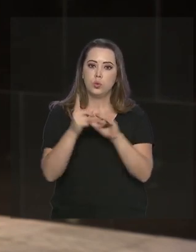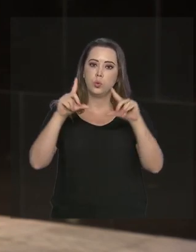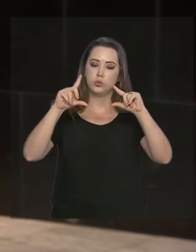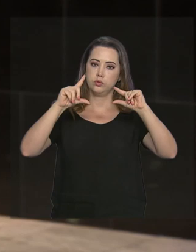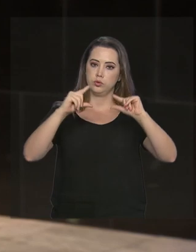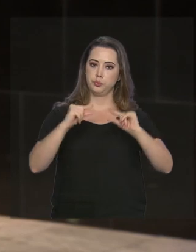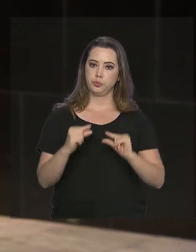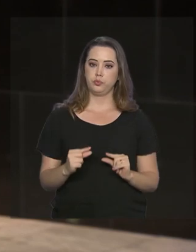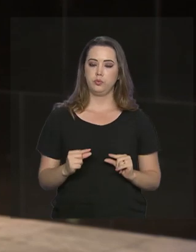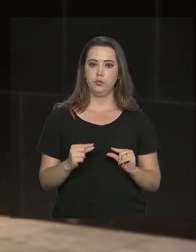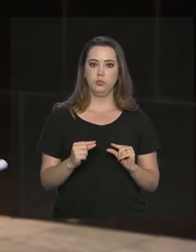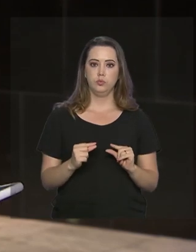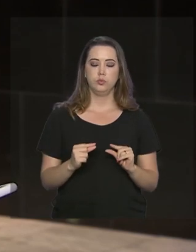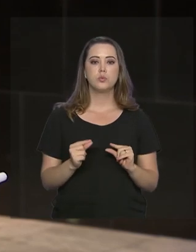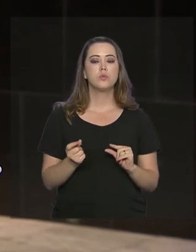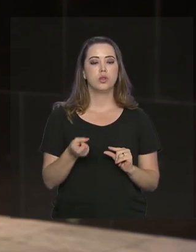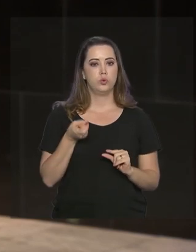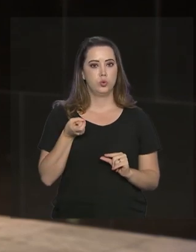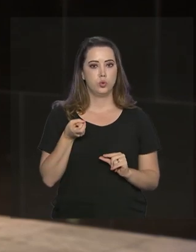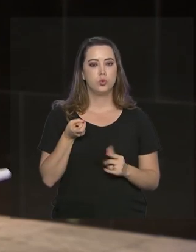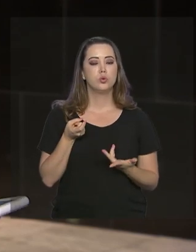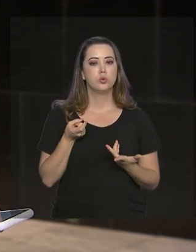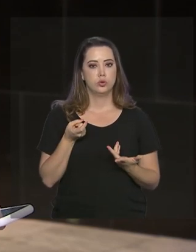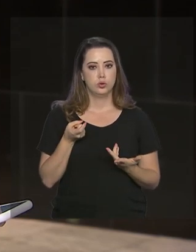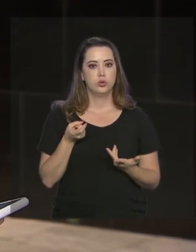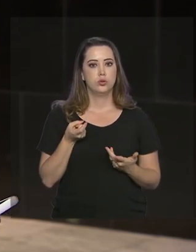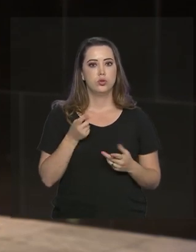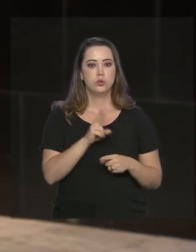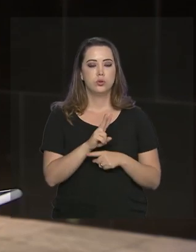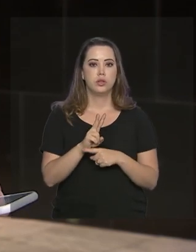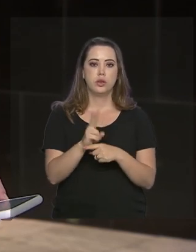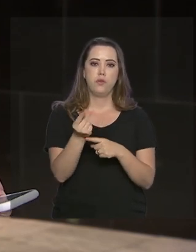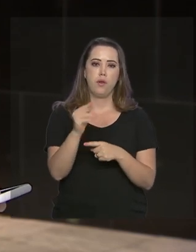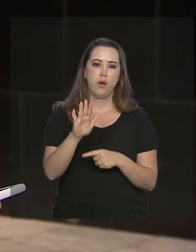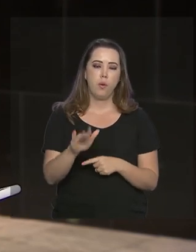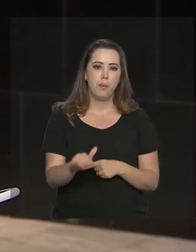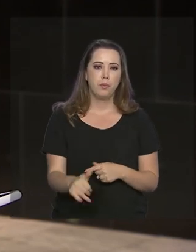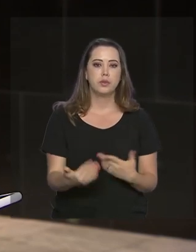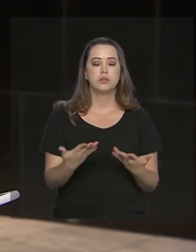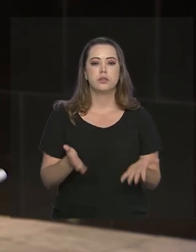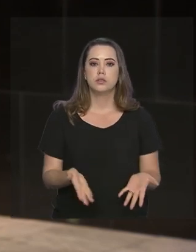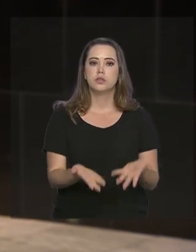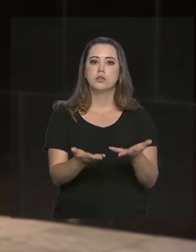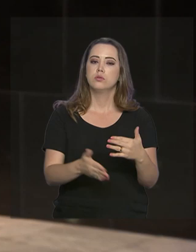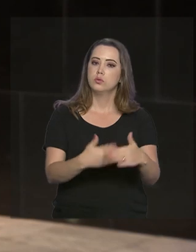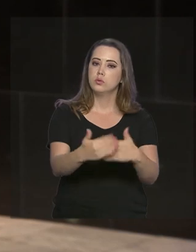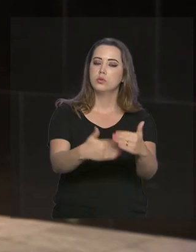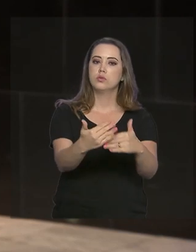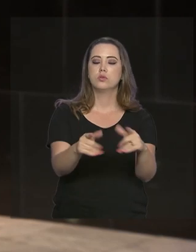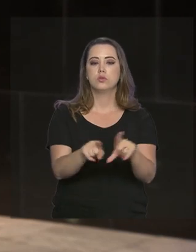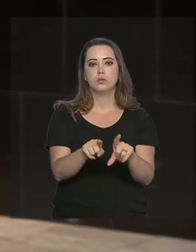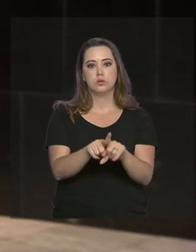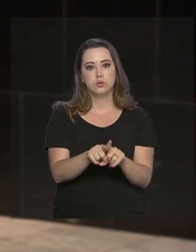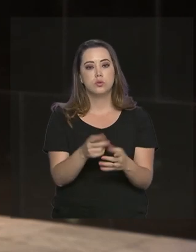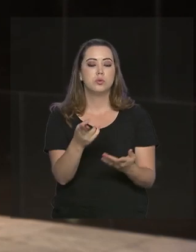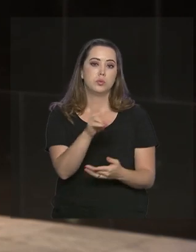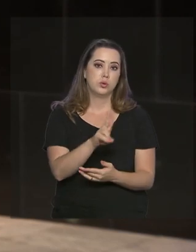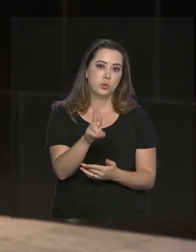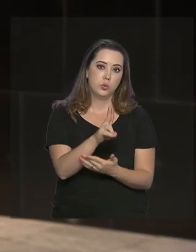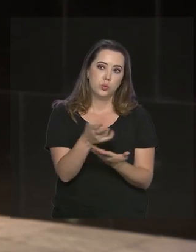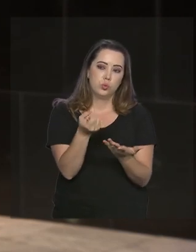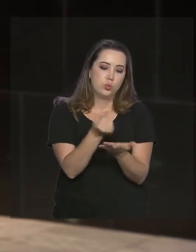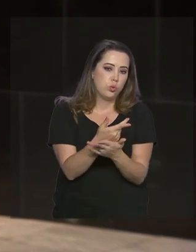redução da taxa de juros, o crédito fica mais barato, incentivando, então, a produção e o consumo.